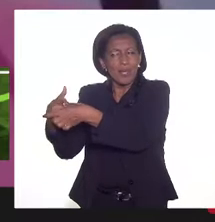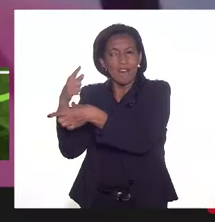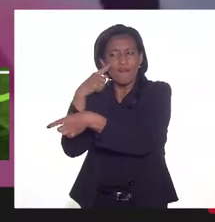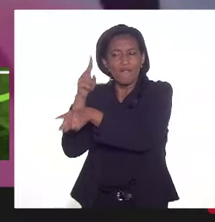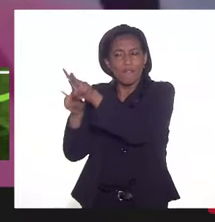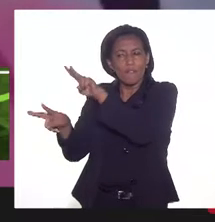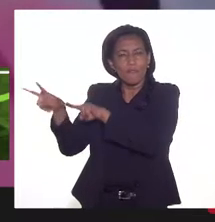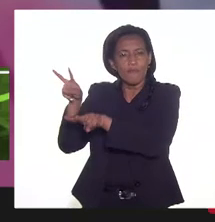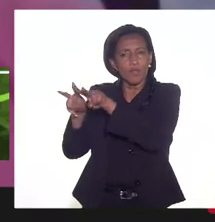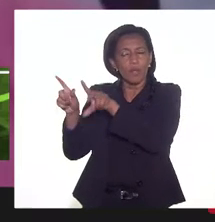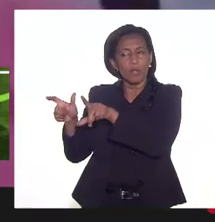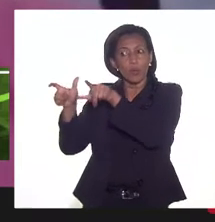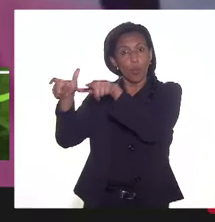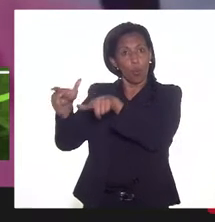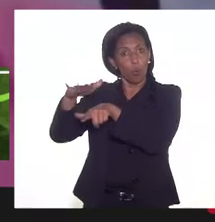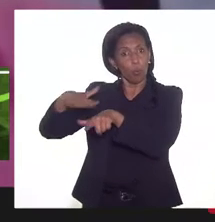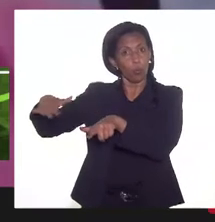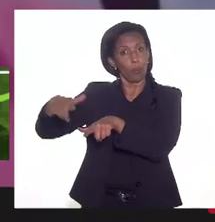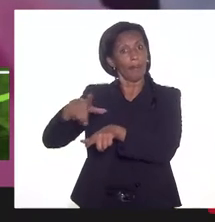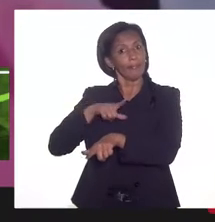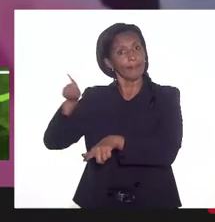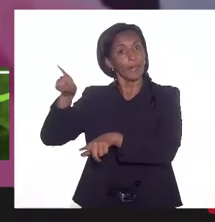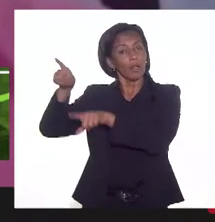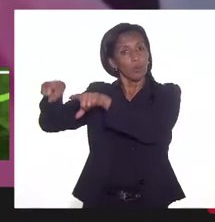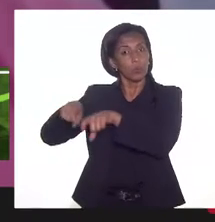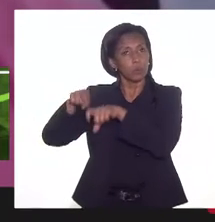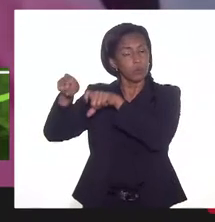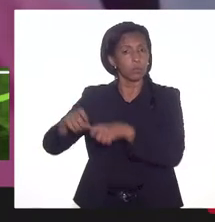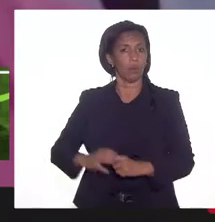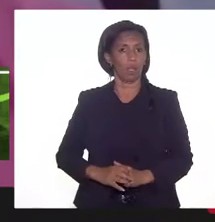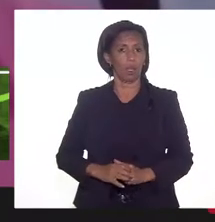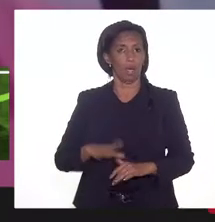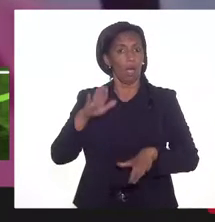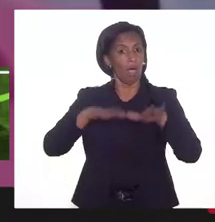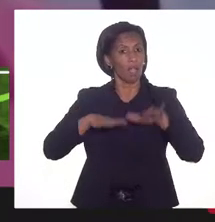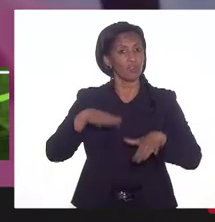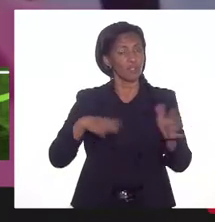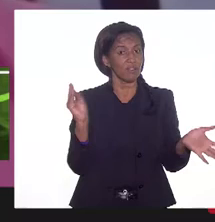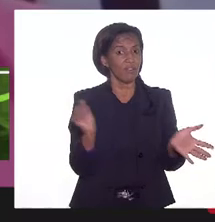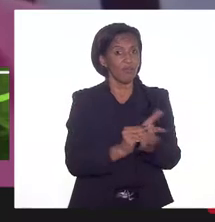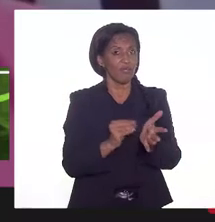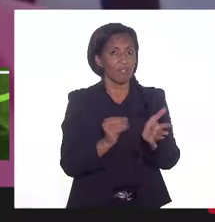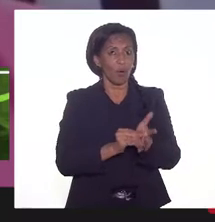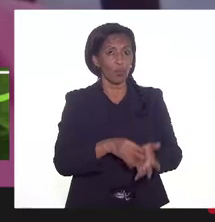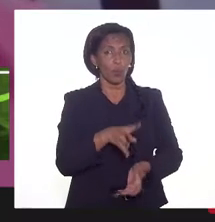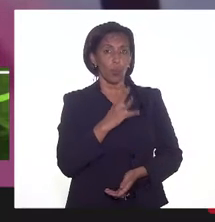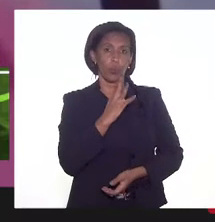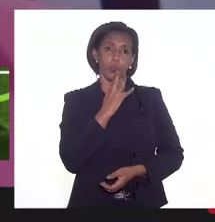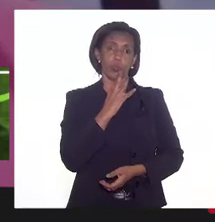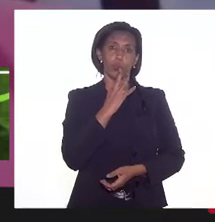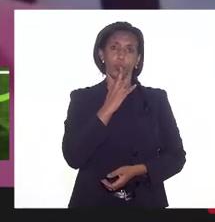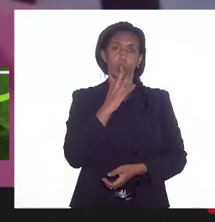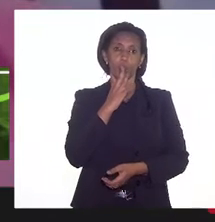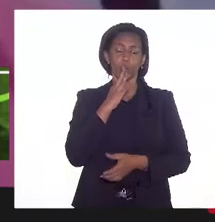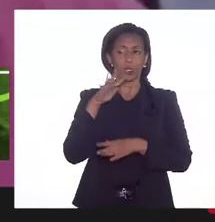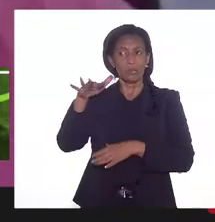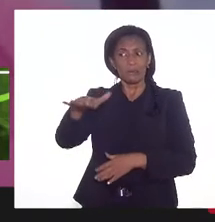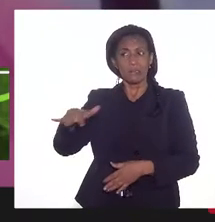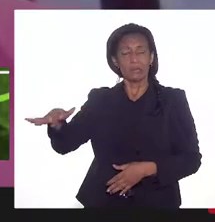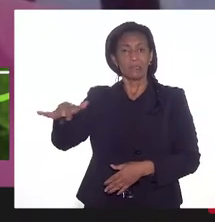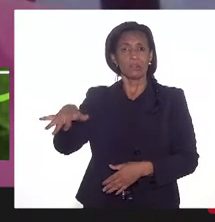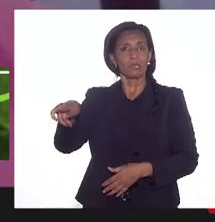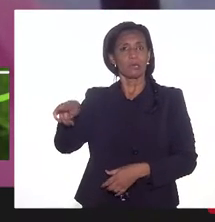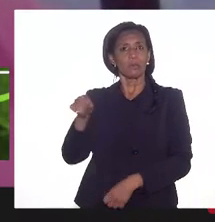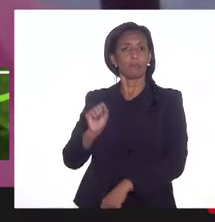viabilizar esses espaços que existem no interior às vezes por falta de conhecimento os espaços estão